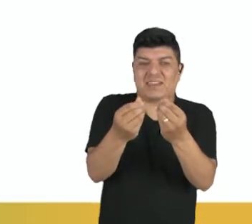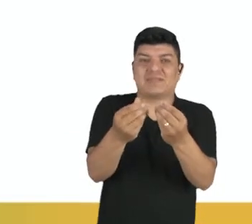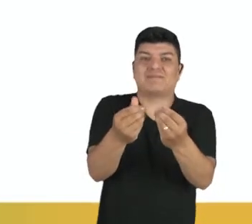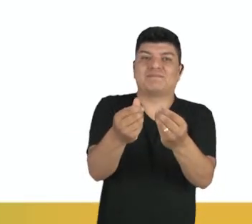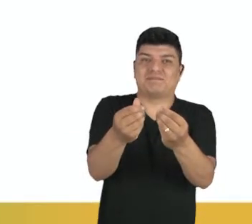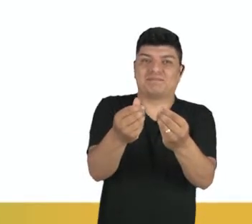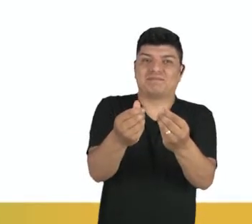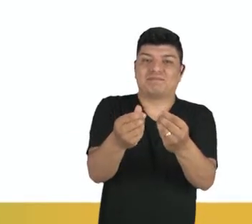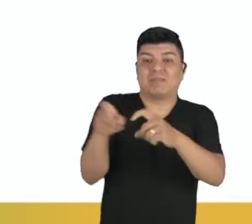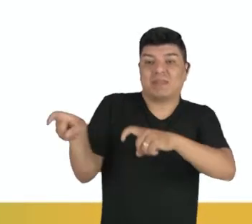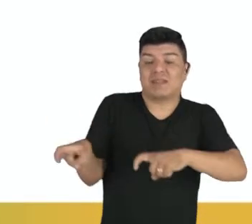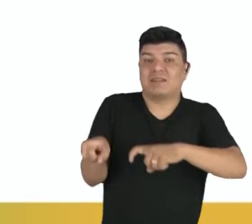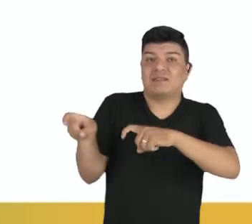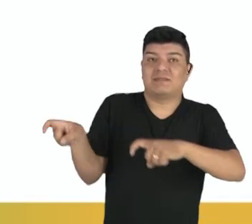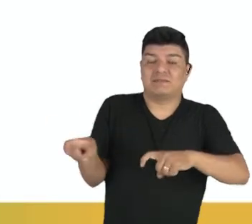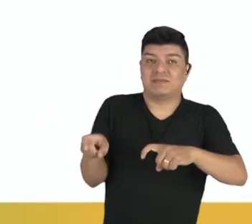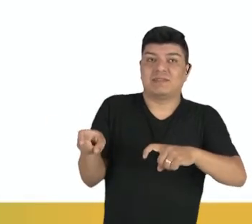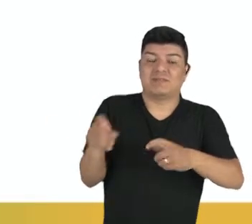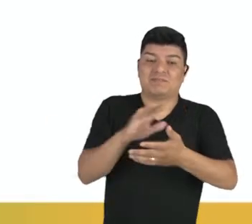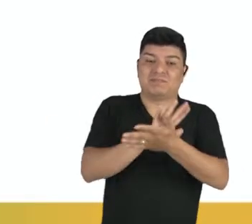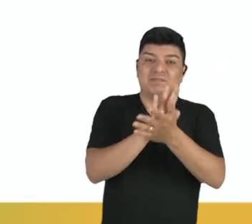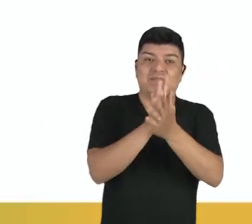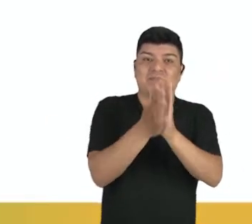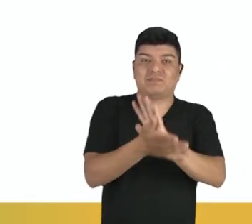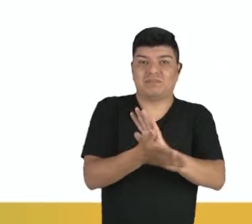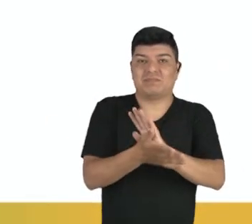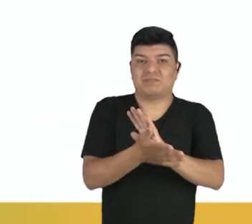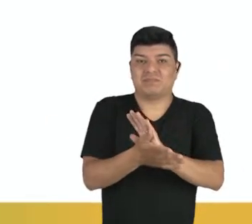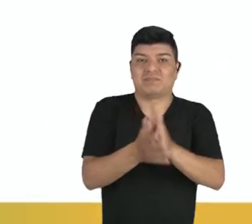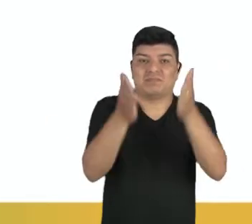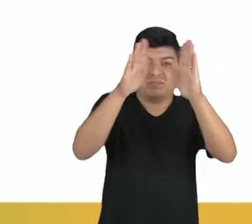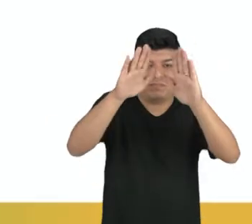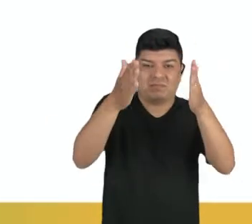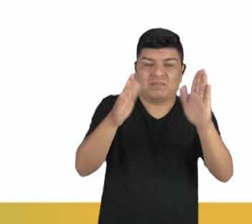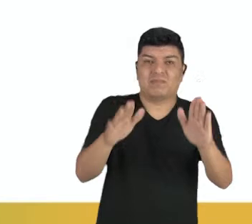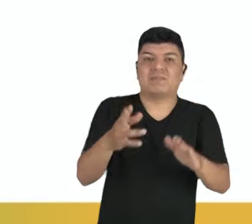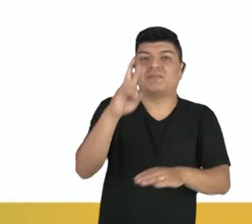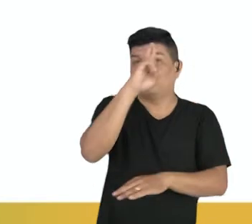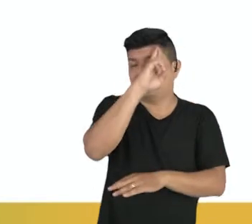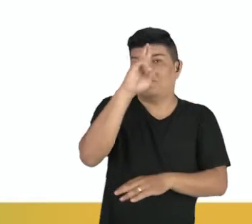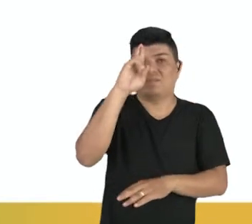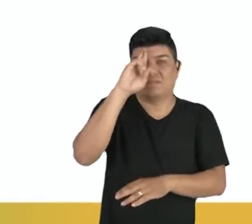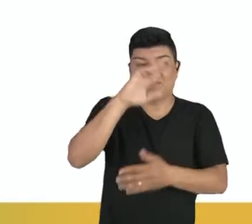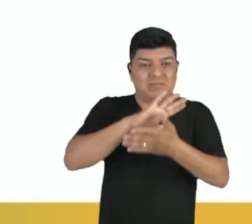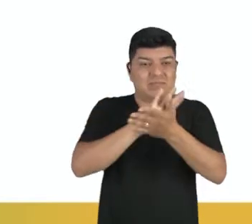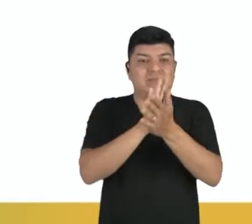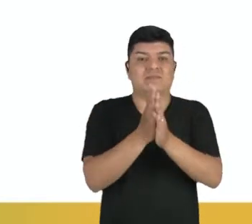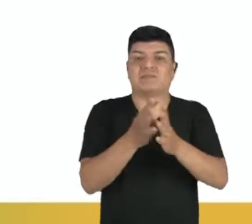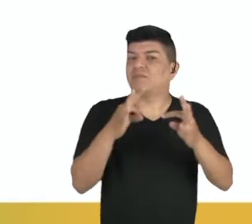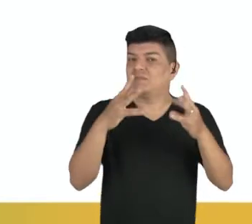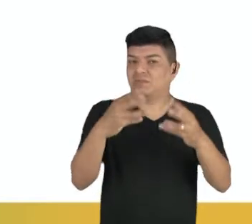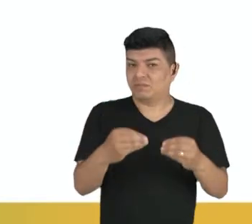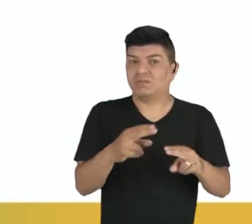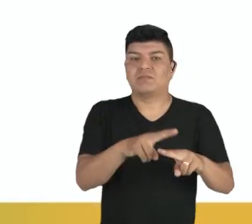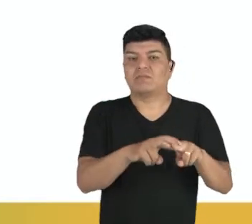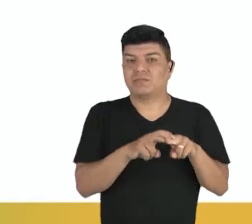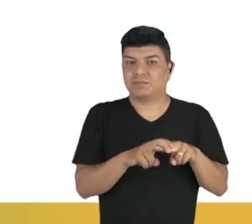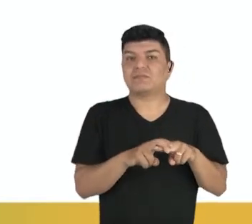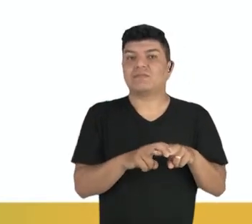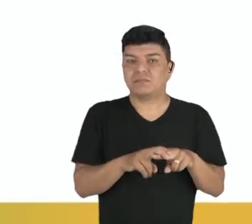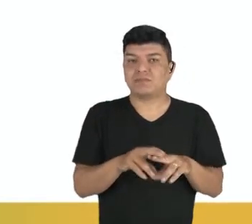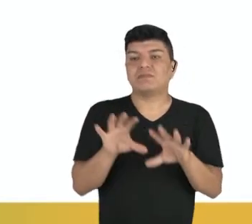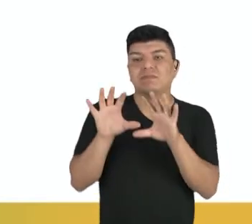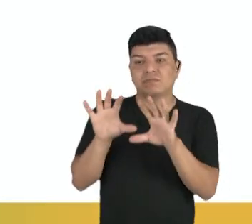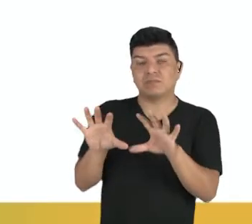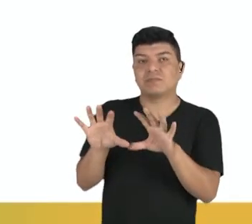que estiverem na rua, a destruição de monumentos históricos, porque o ácido queima, né, deteriora, né, as coisas. Então, tem